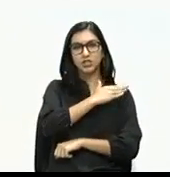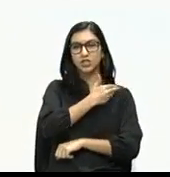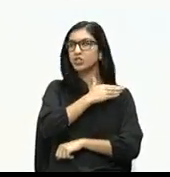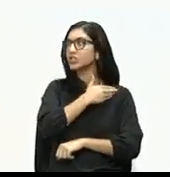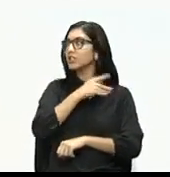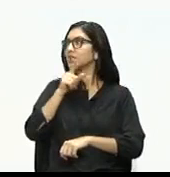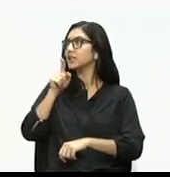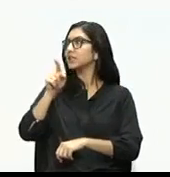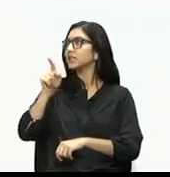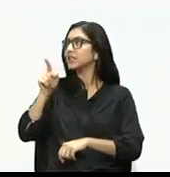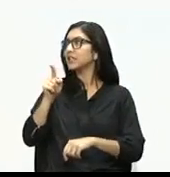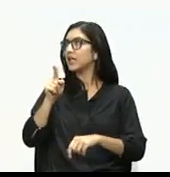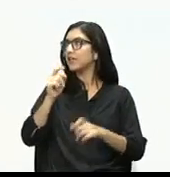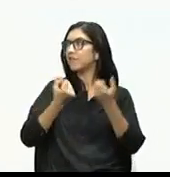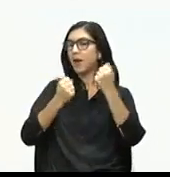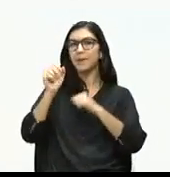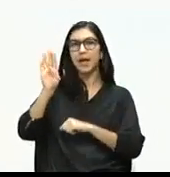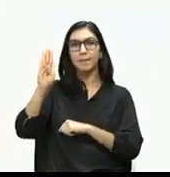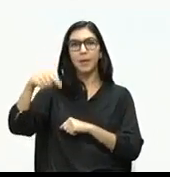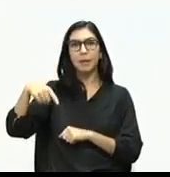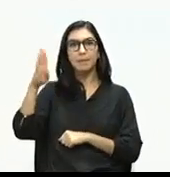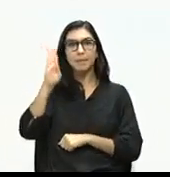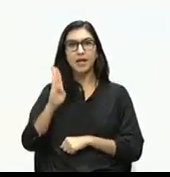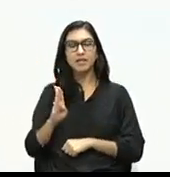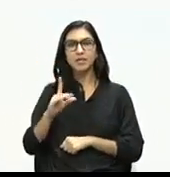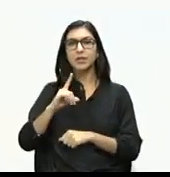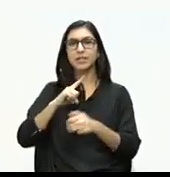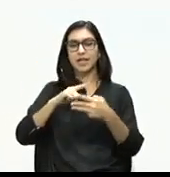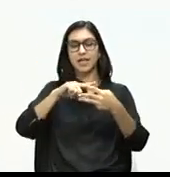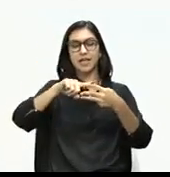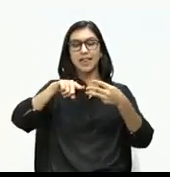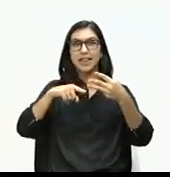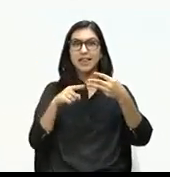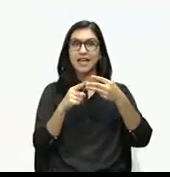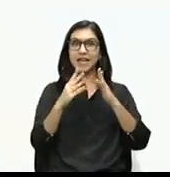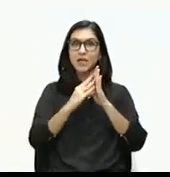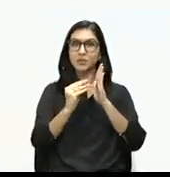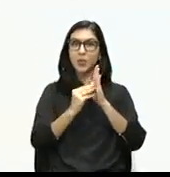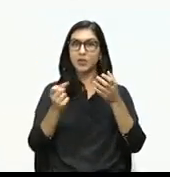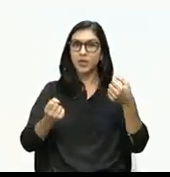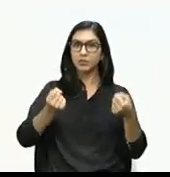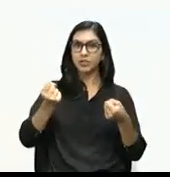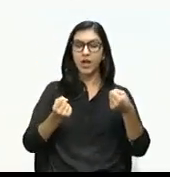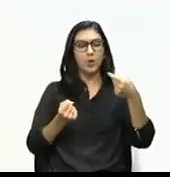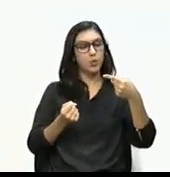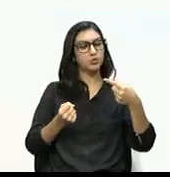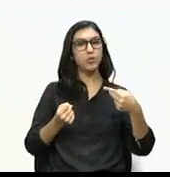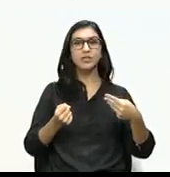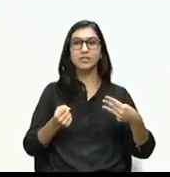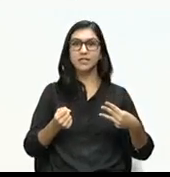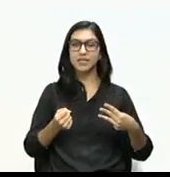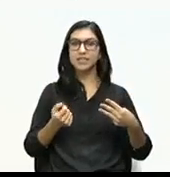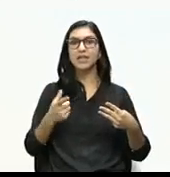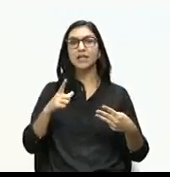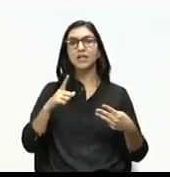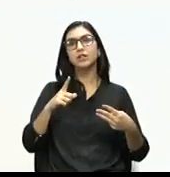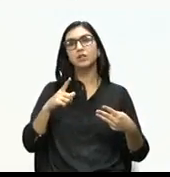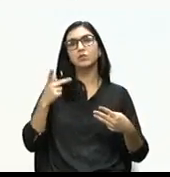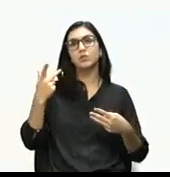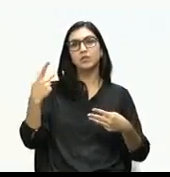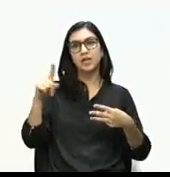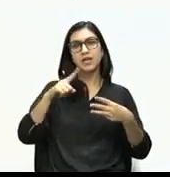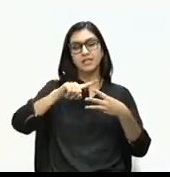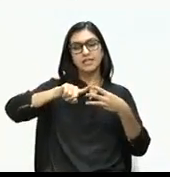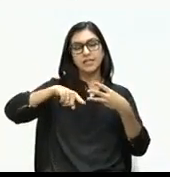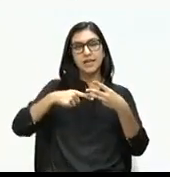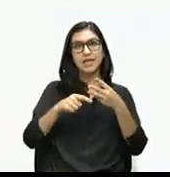no Brasil, produzindo em cada uma delas 3 modelos de carro. Então, modelos 1, 2, 3, durante os